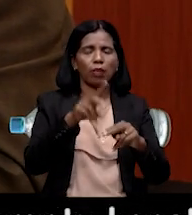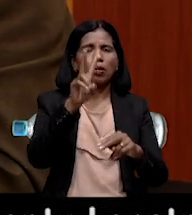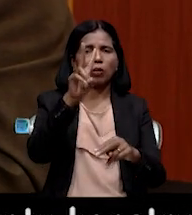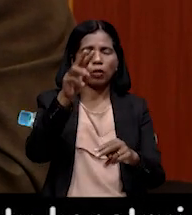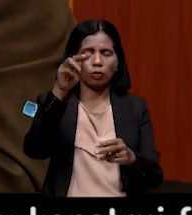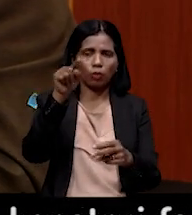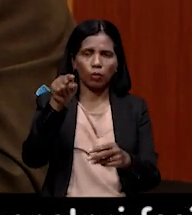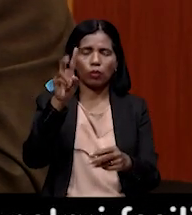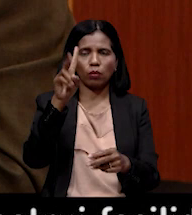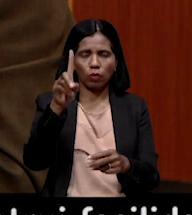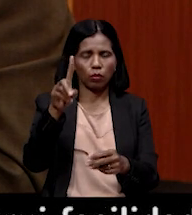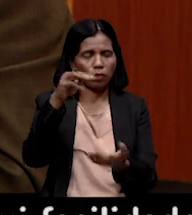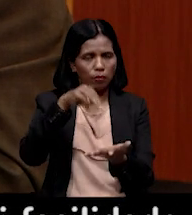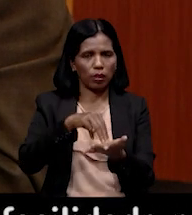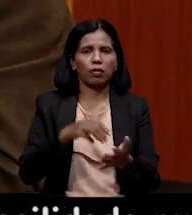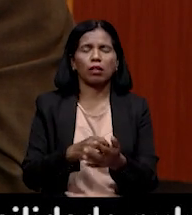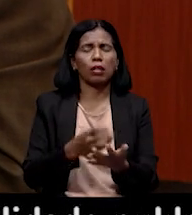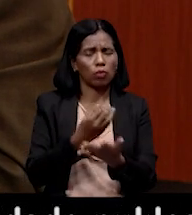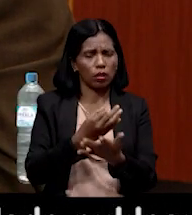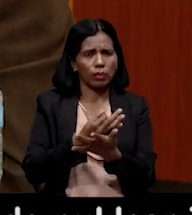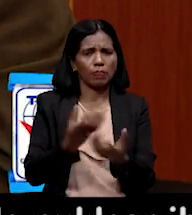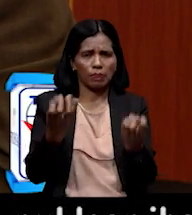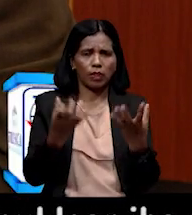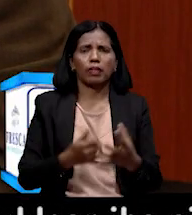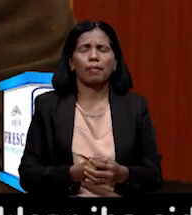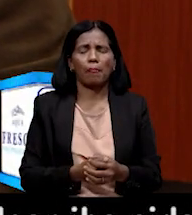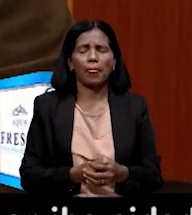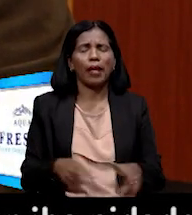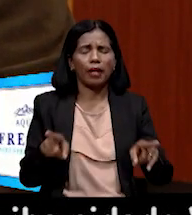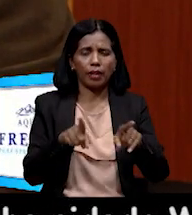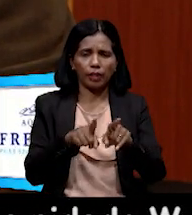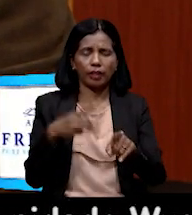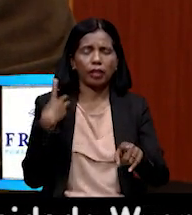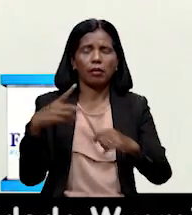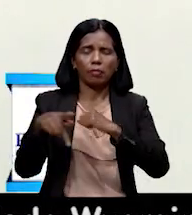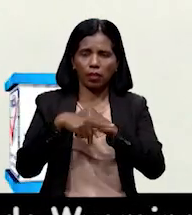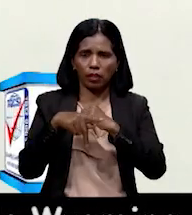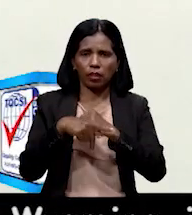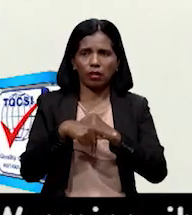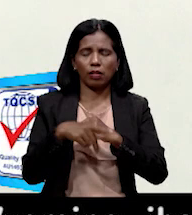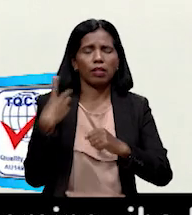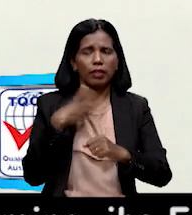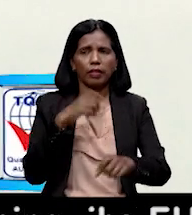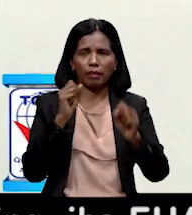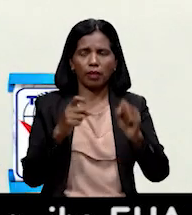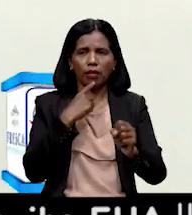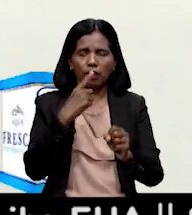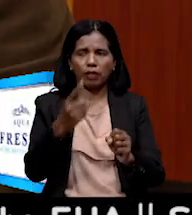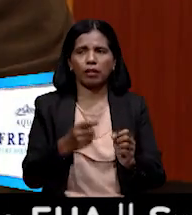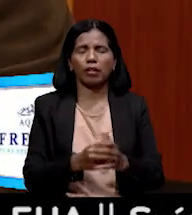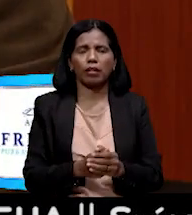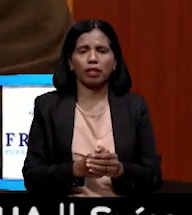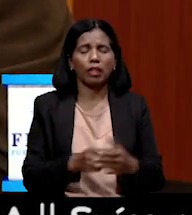2.1 2.2 né ou seja que botar tez né a nessa oposição e também até te cata que o